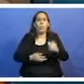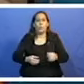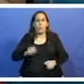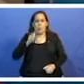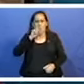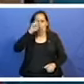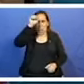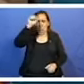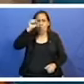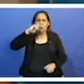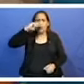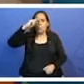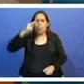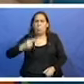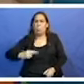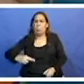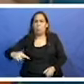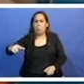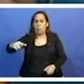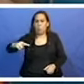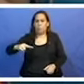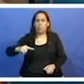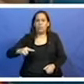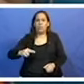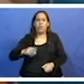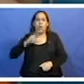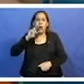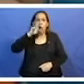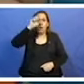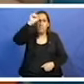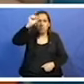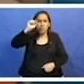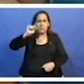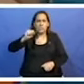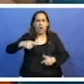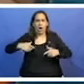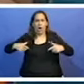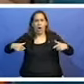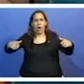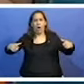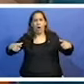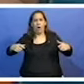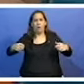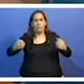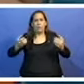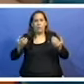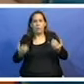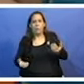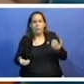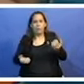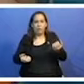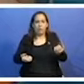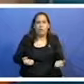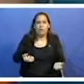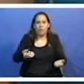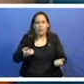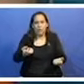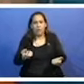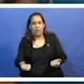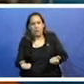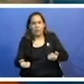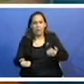garante. Tem tromba muito grande, na força ele é um gigante. Pesa 4 toneladas,